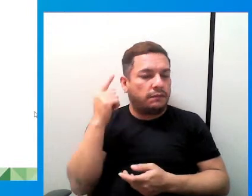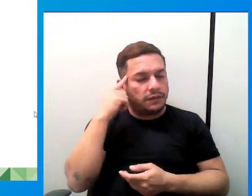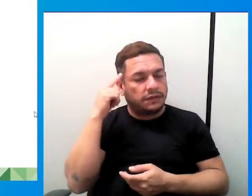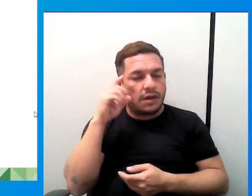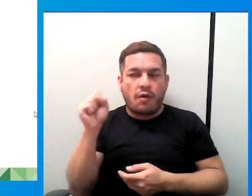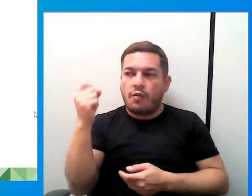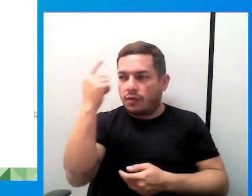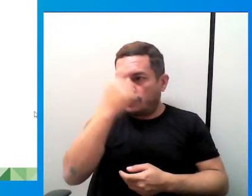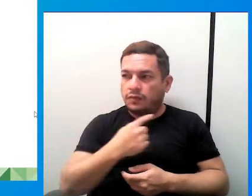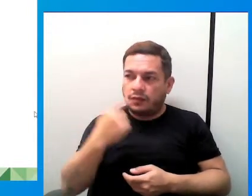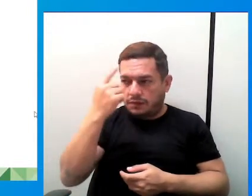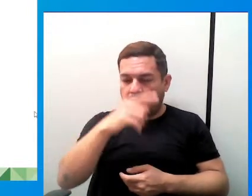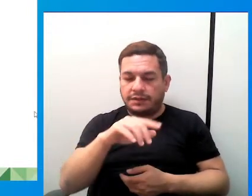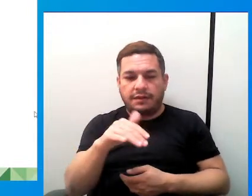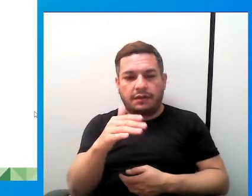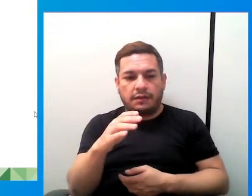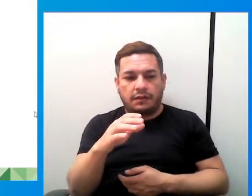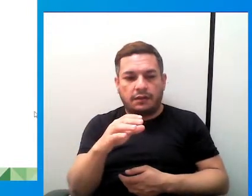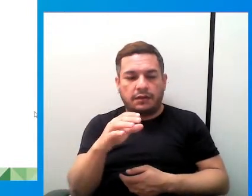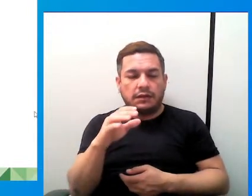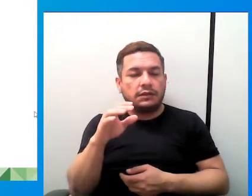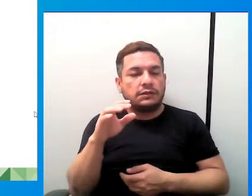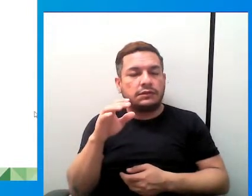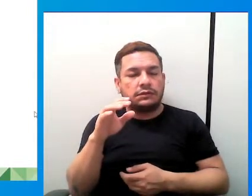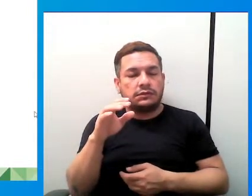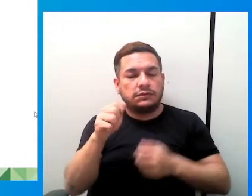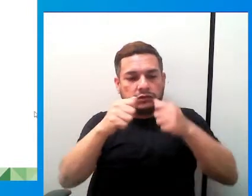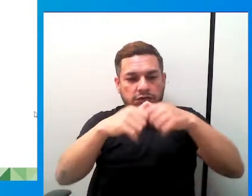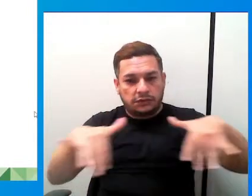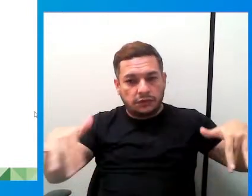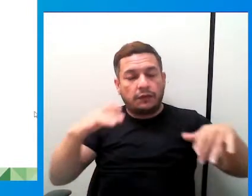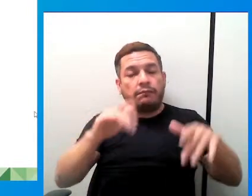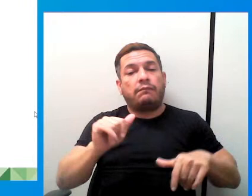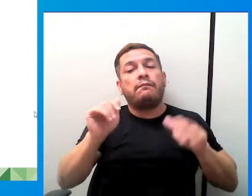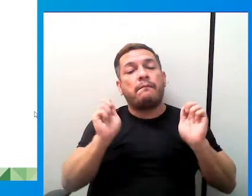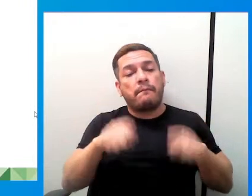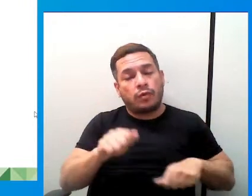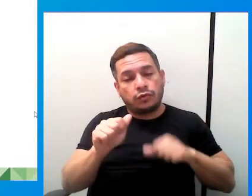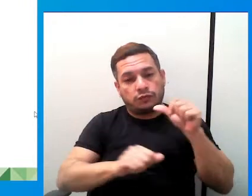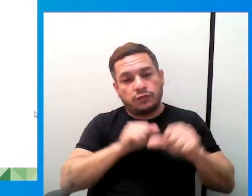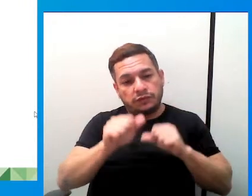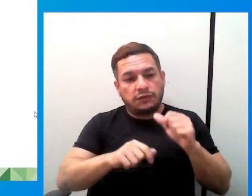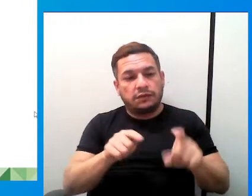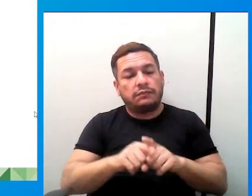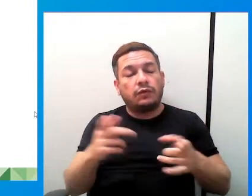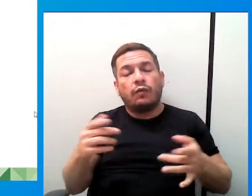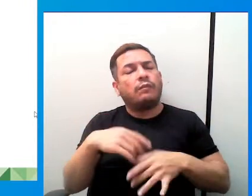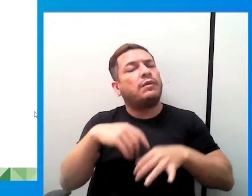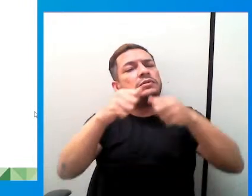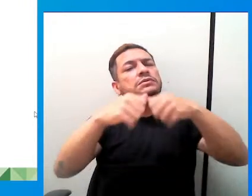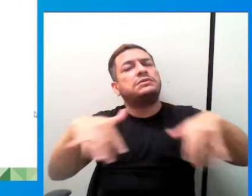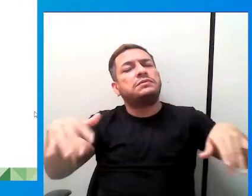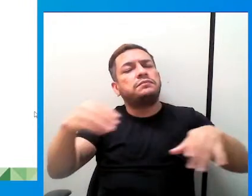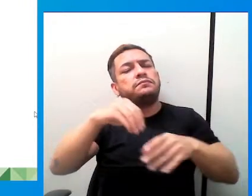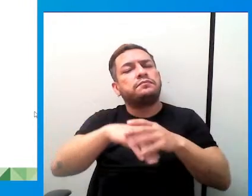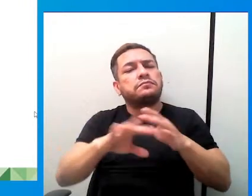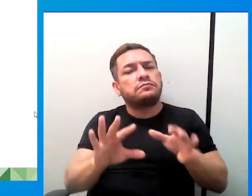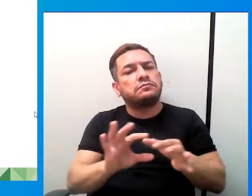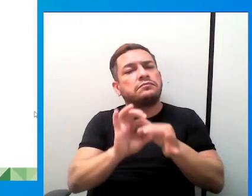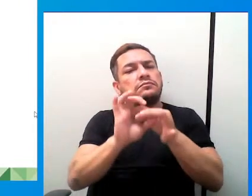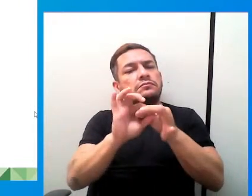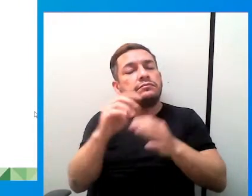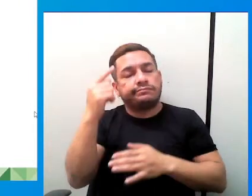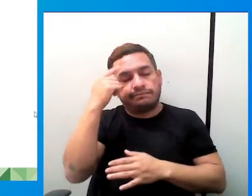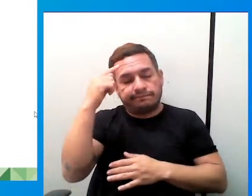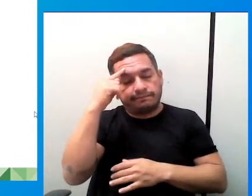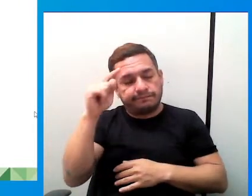8, 10 horas de extensão para esse componente, pode variar. E como é que a extensão ela vai para dentro desse componente? Justamente naquela